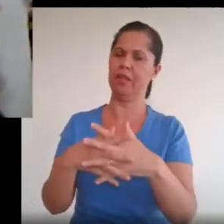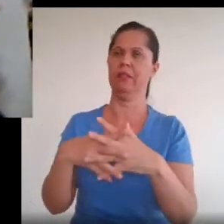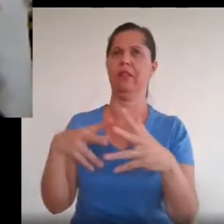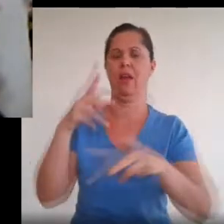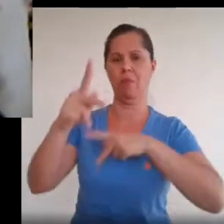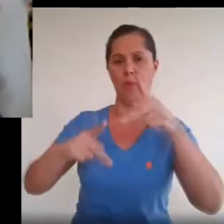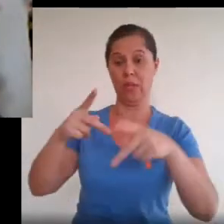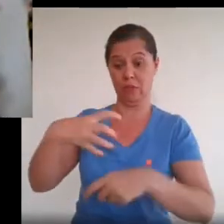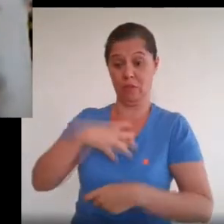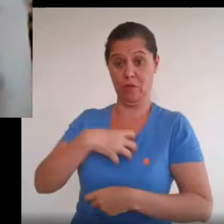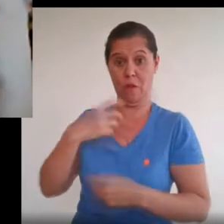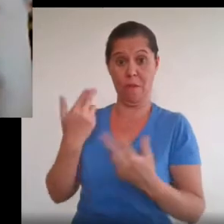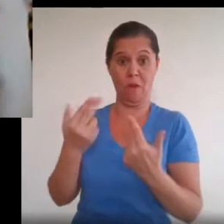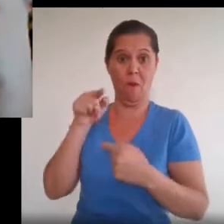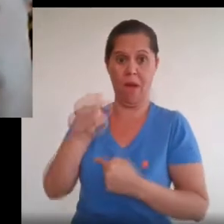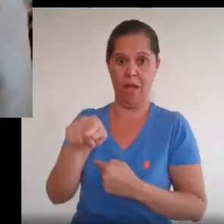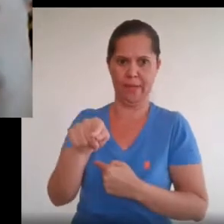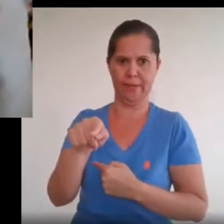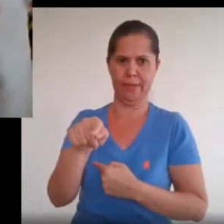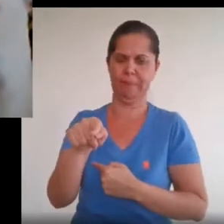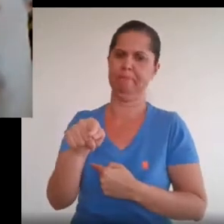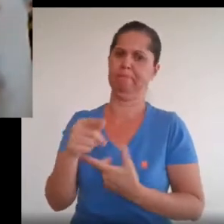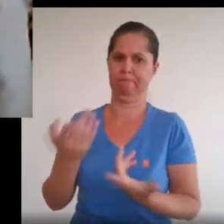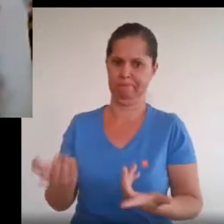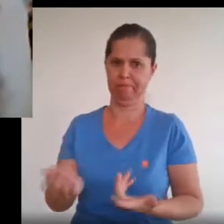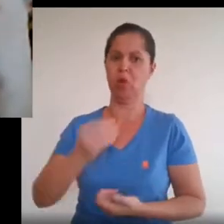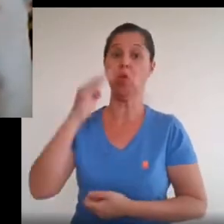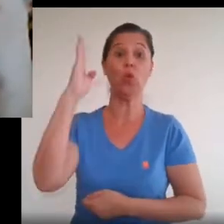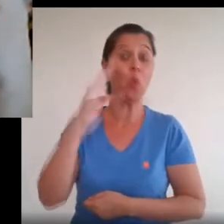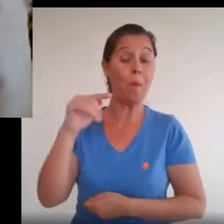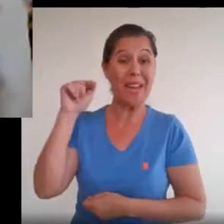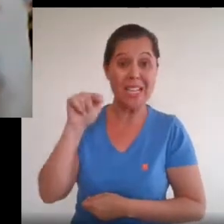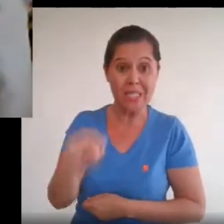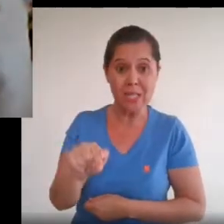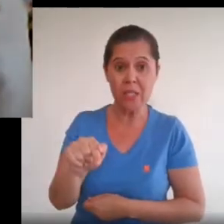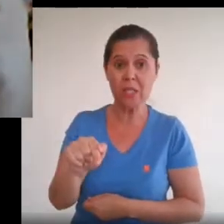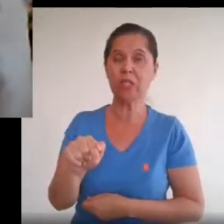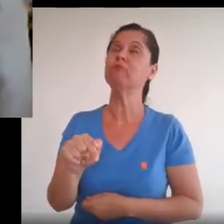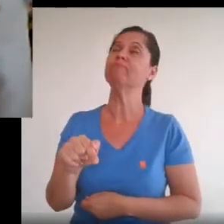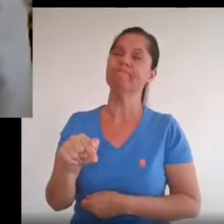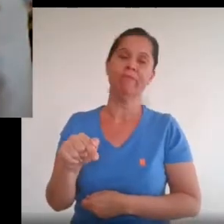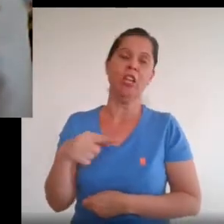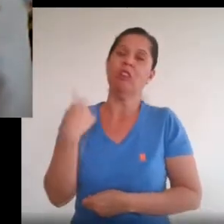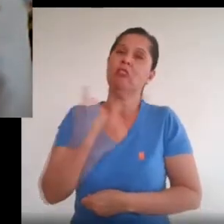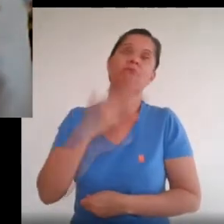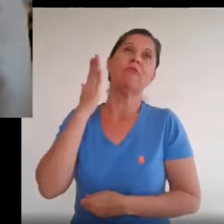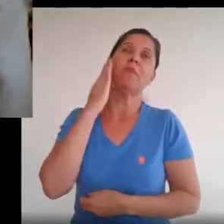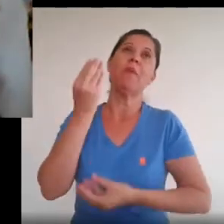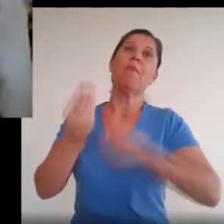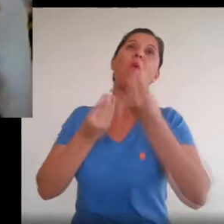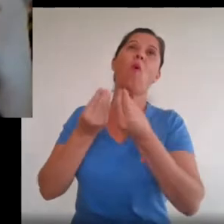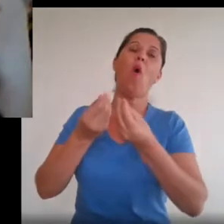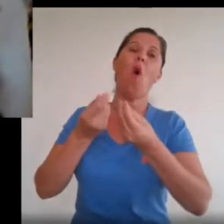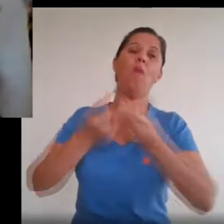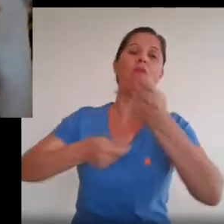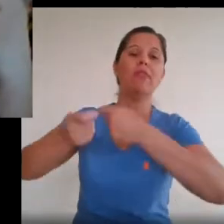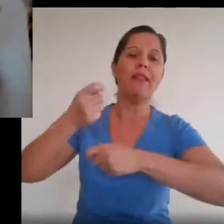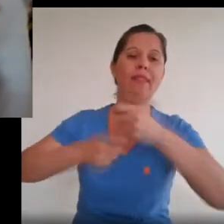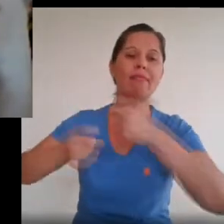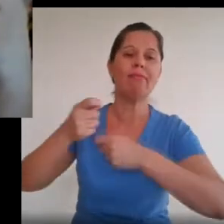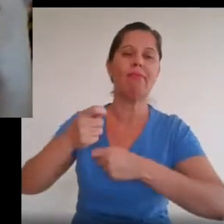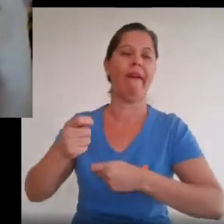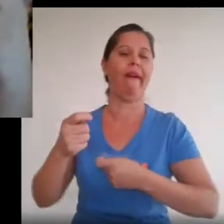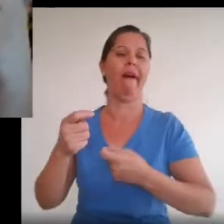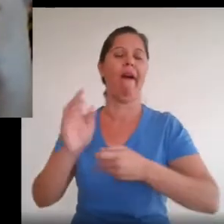população como essa, eu retomo, porque no Brasil nós não lidamos adequadamente não